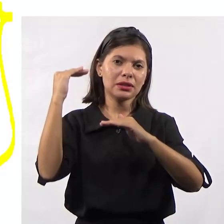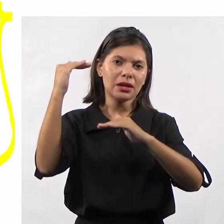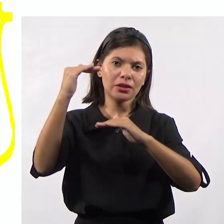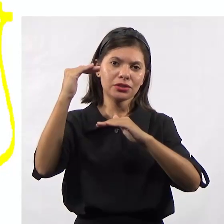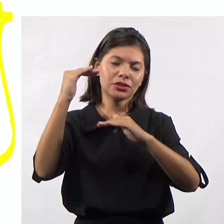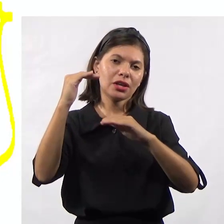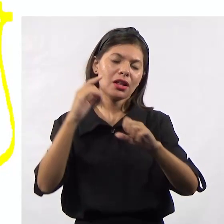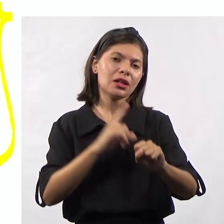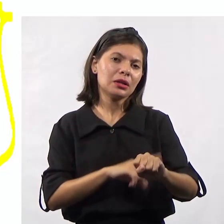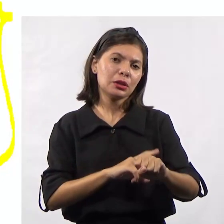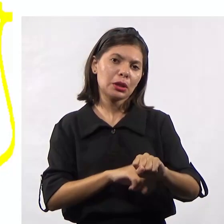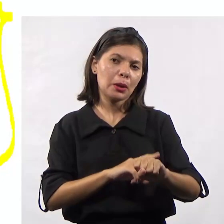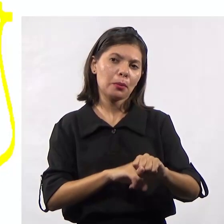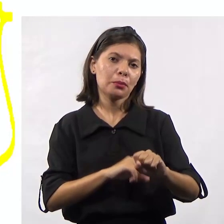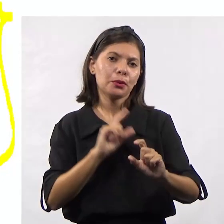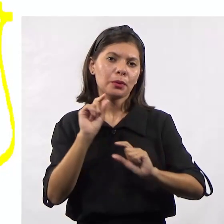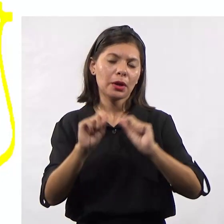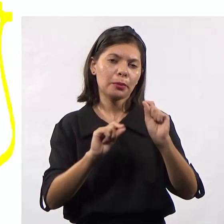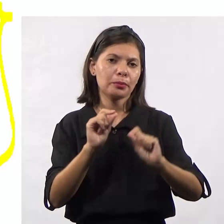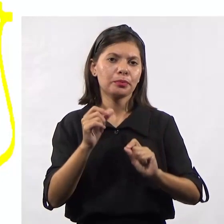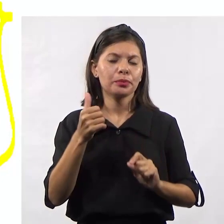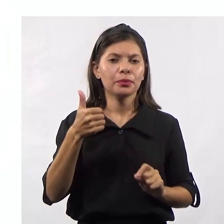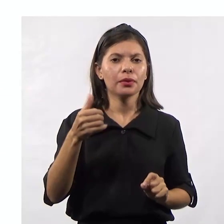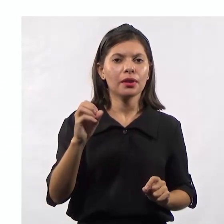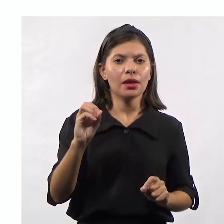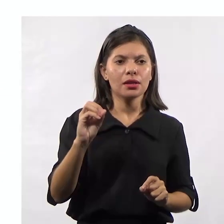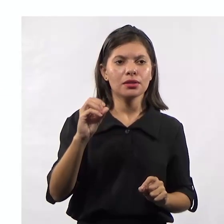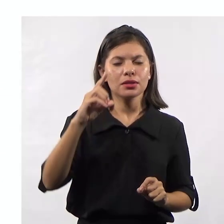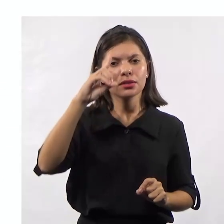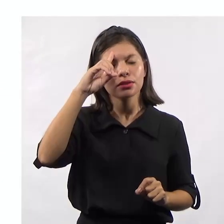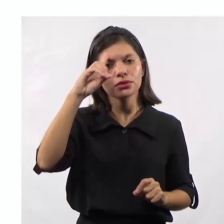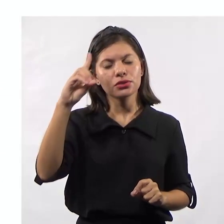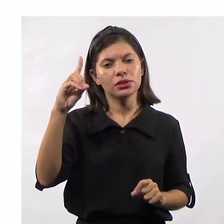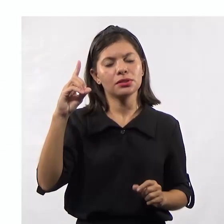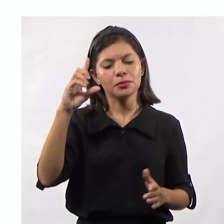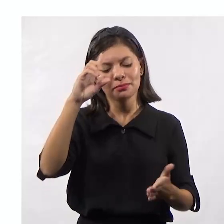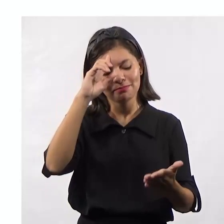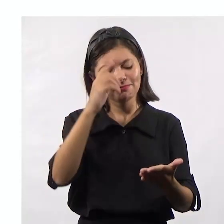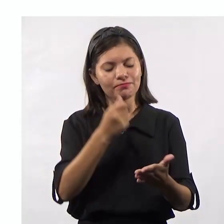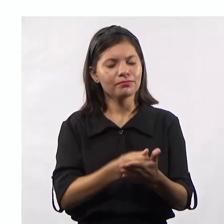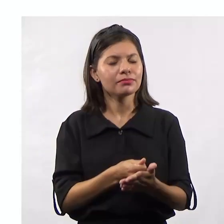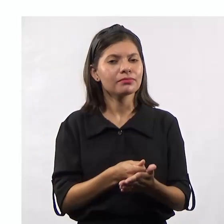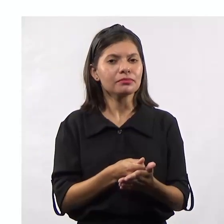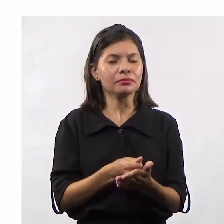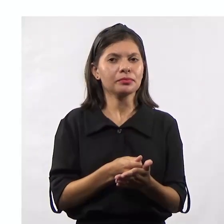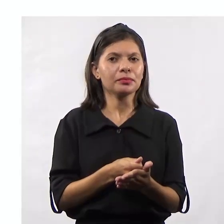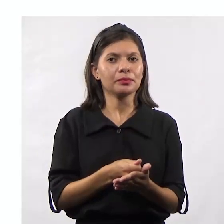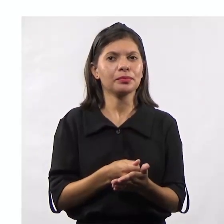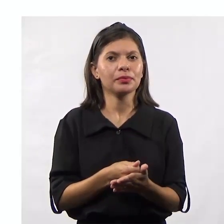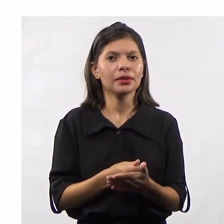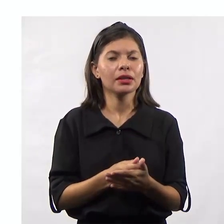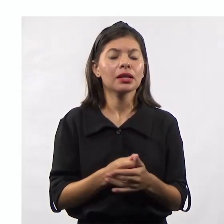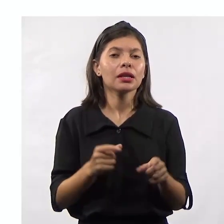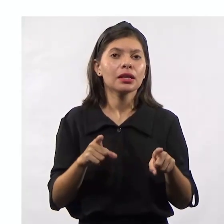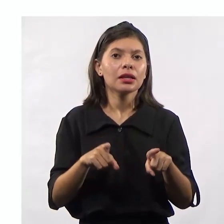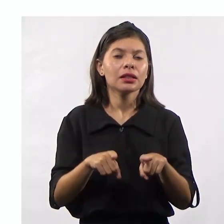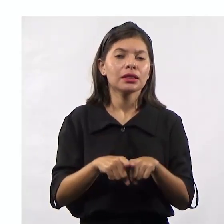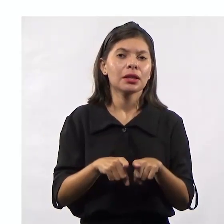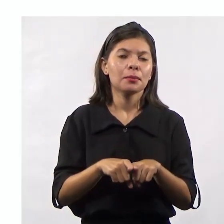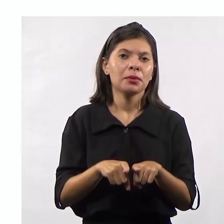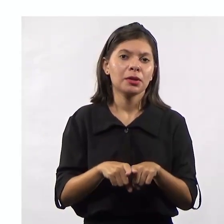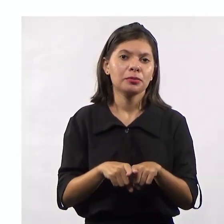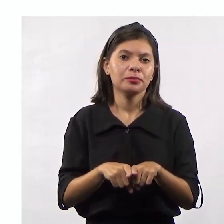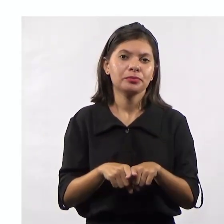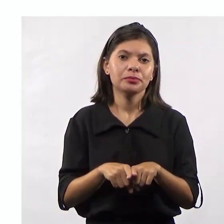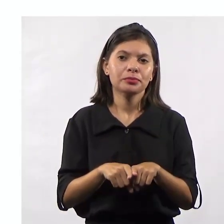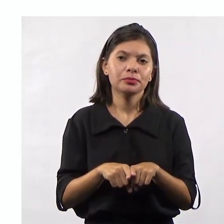vai julgar vai ter 10 dias úteis para decidir, tá? Além